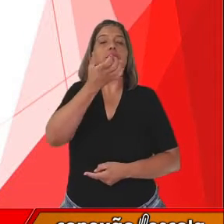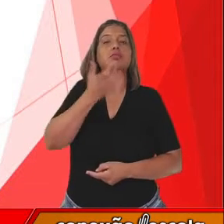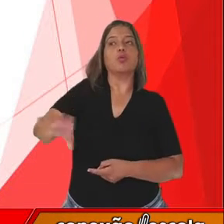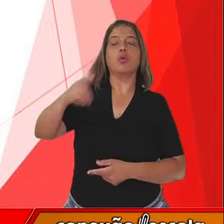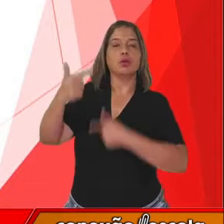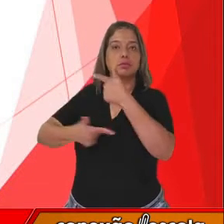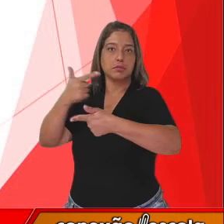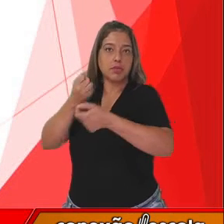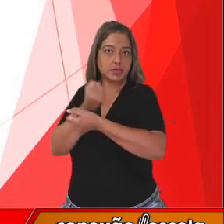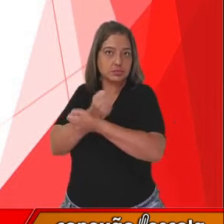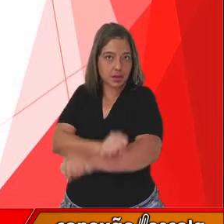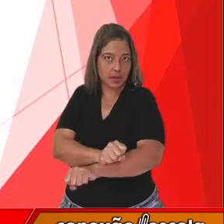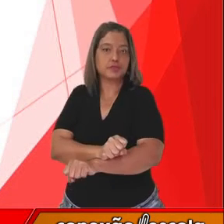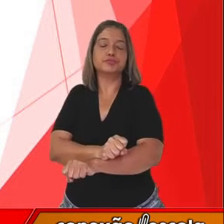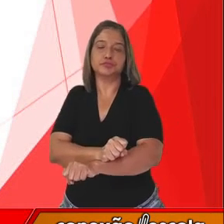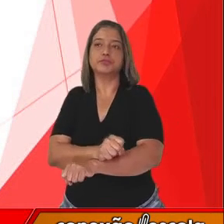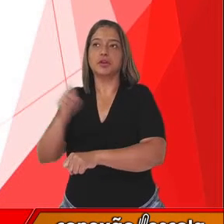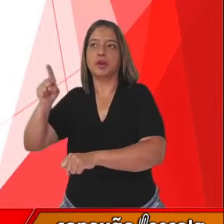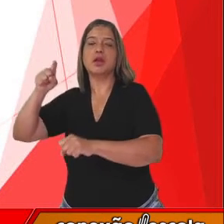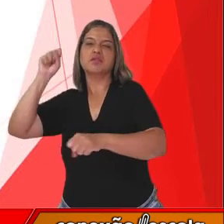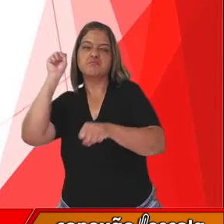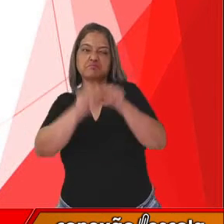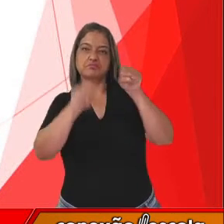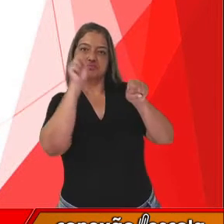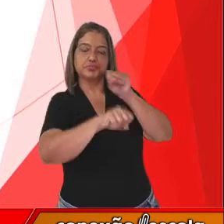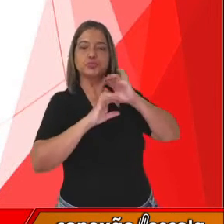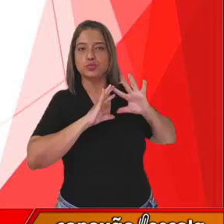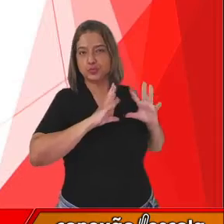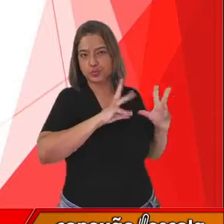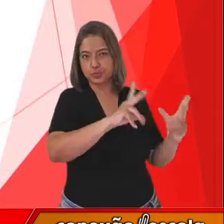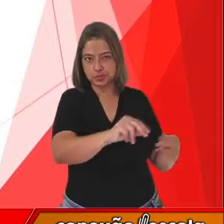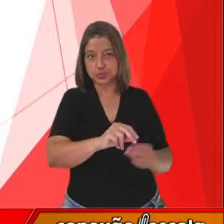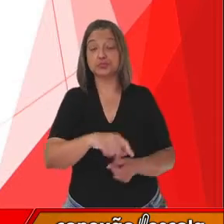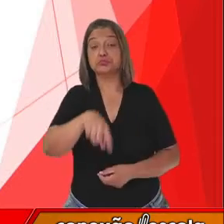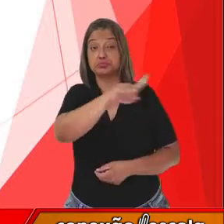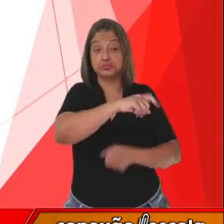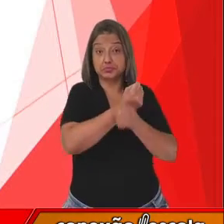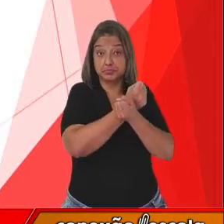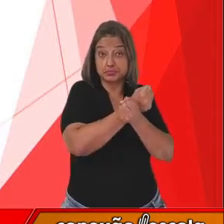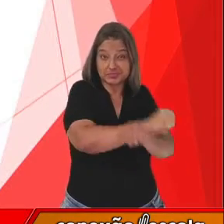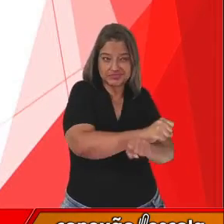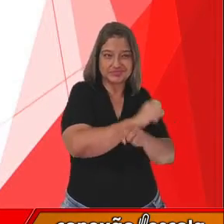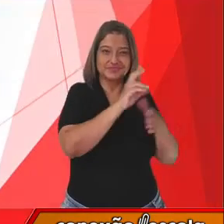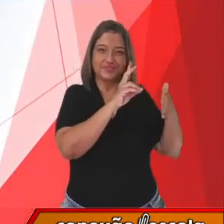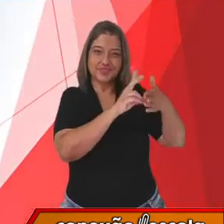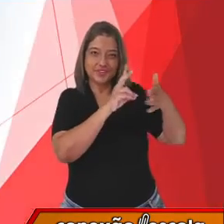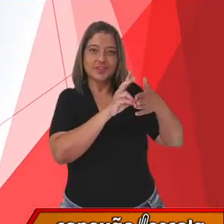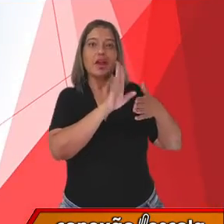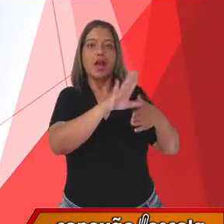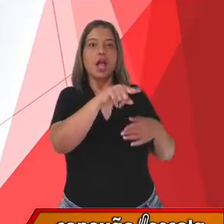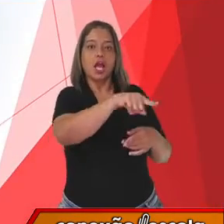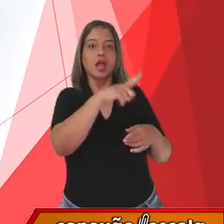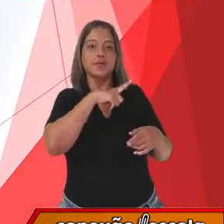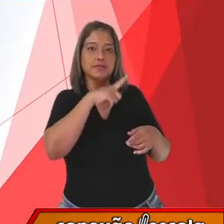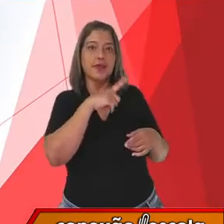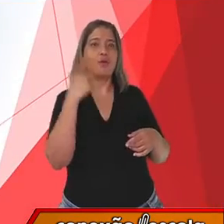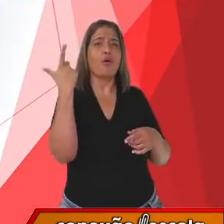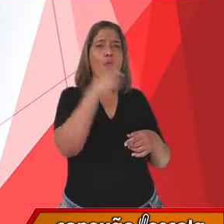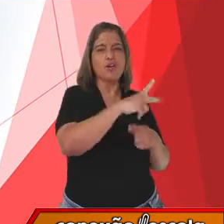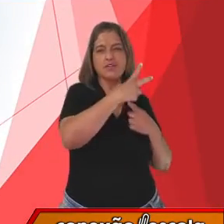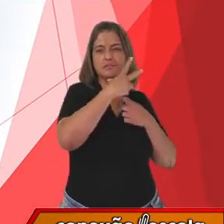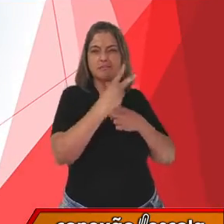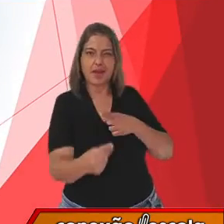escravo. A escravidão entre os índios acontecia logo após uma tribo vencer a outra em